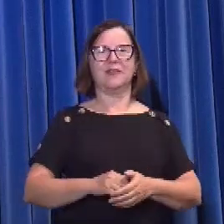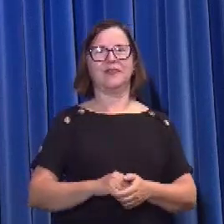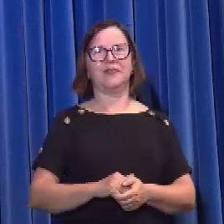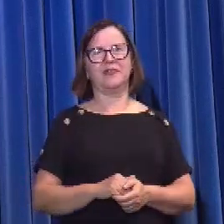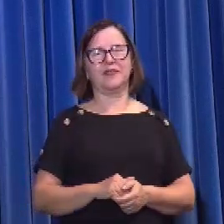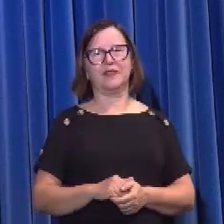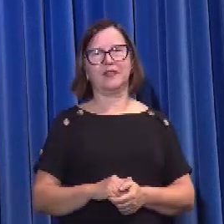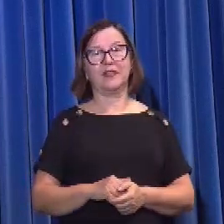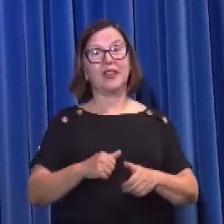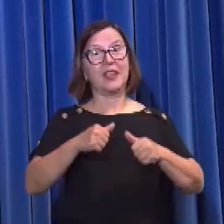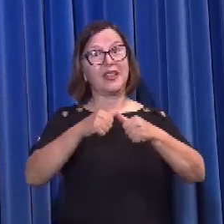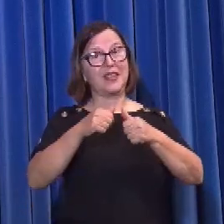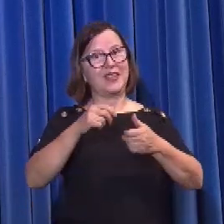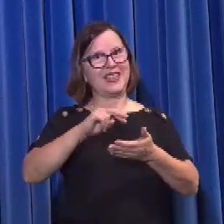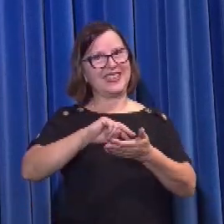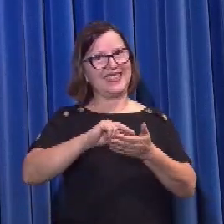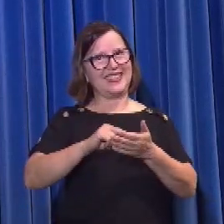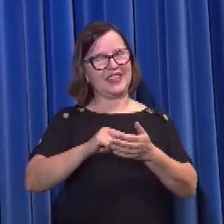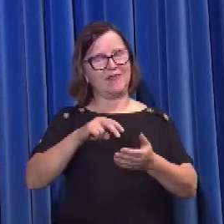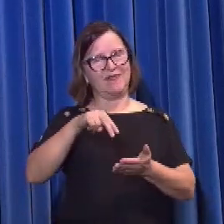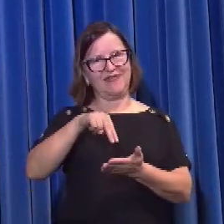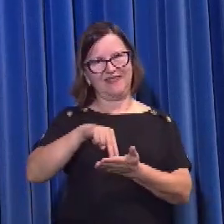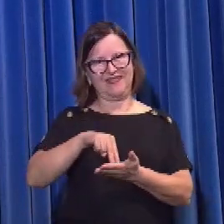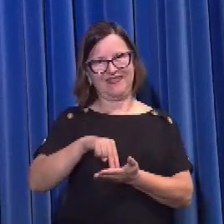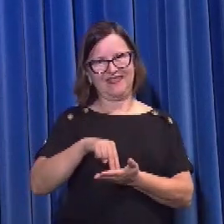É isso que significa perseverança.